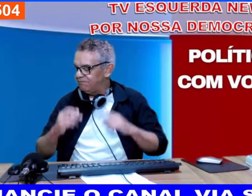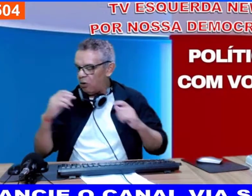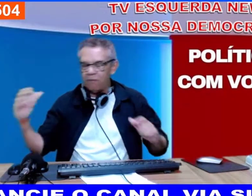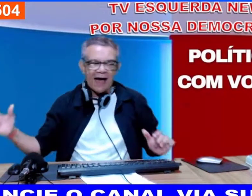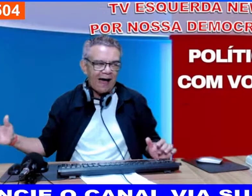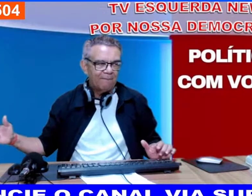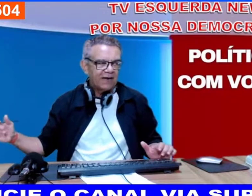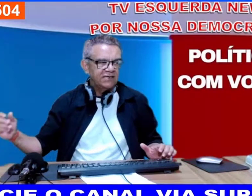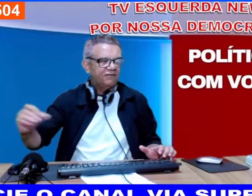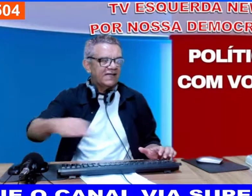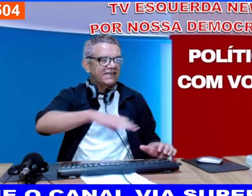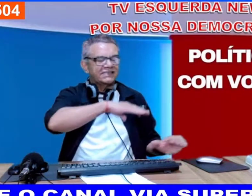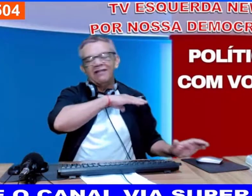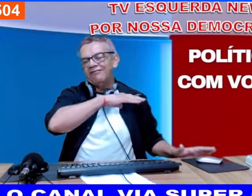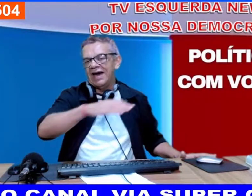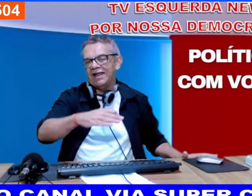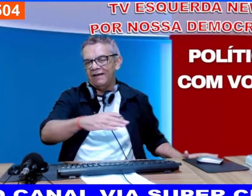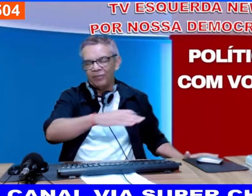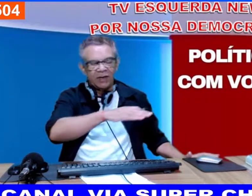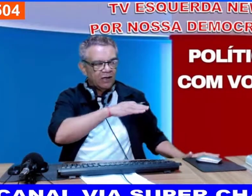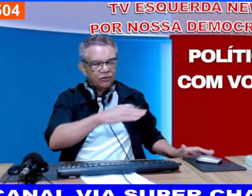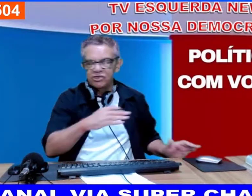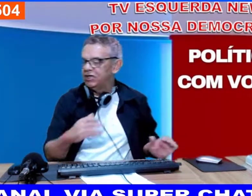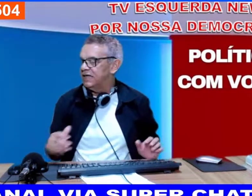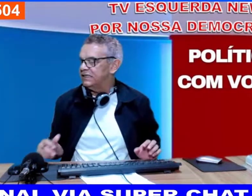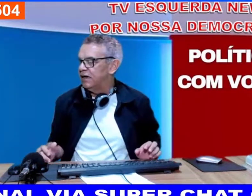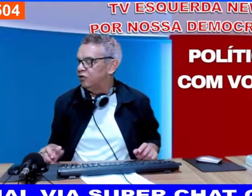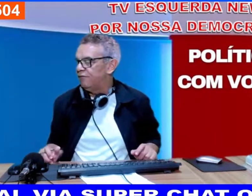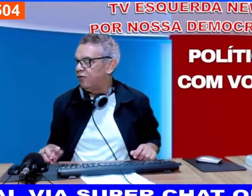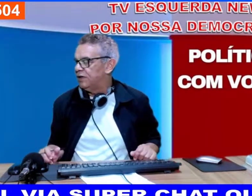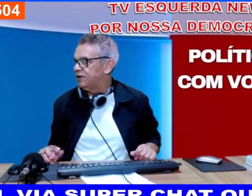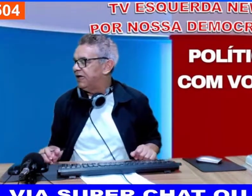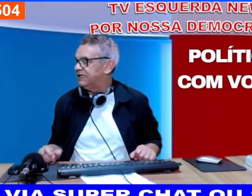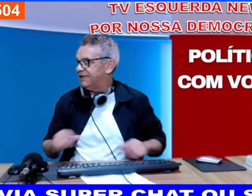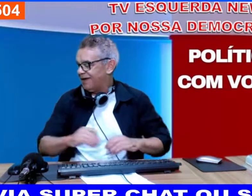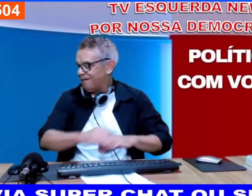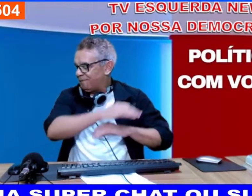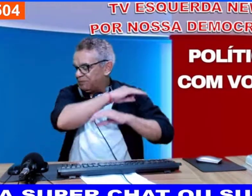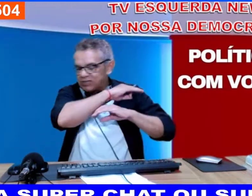gente bombar, para a gente fazer essa fala chegar a todo o Brasil.